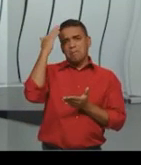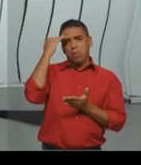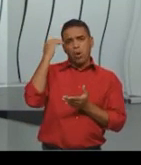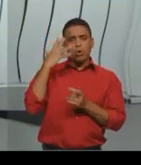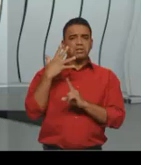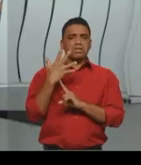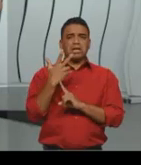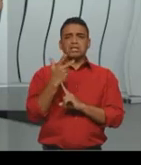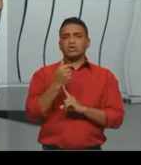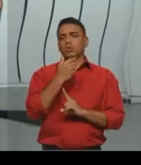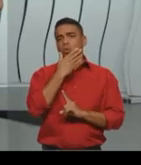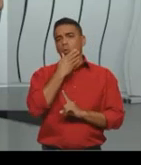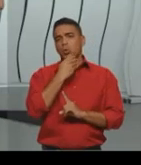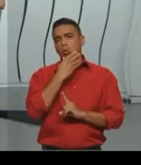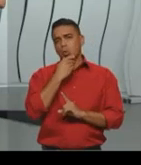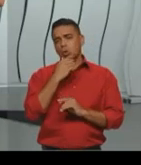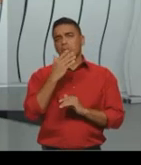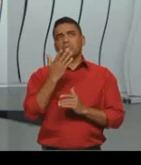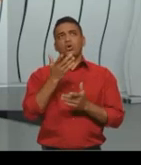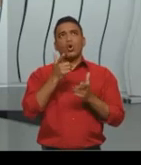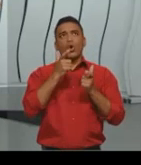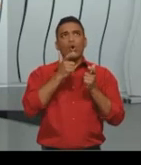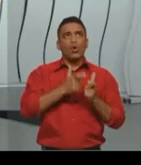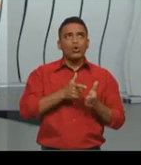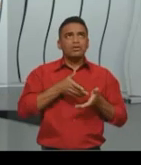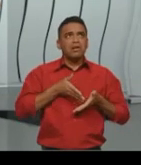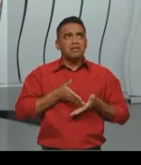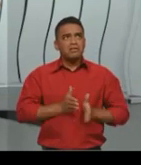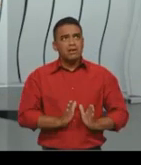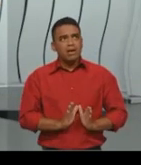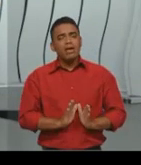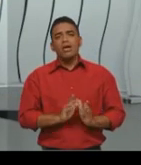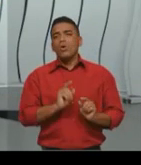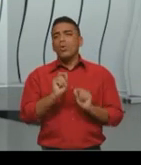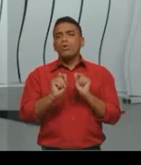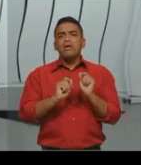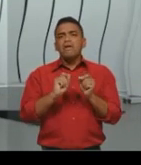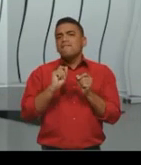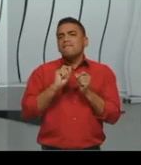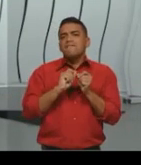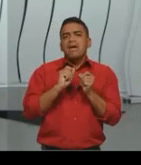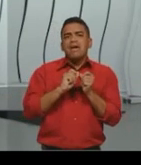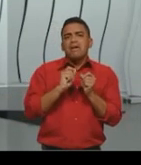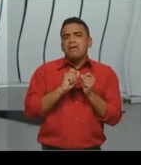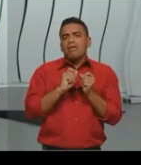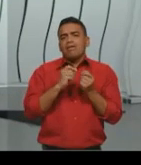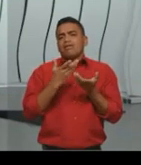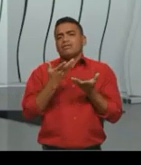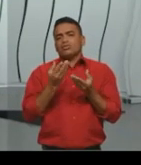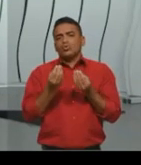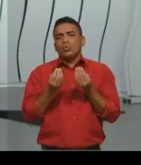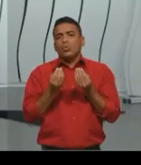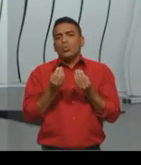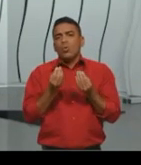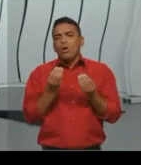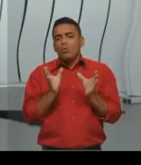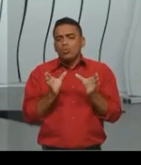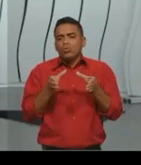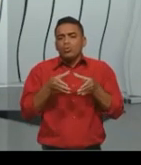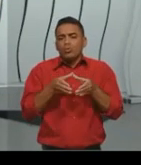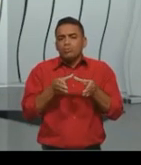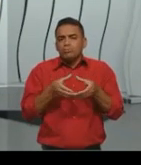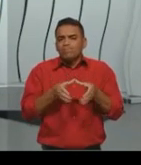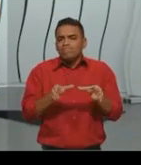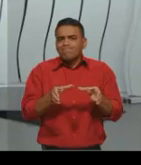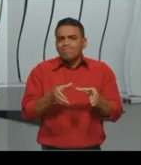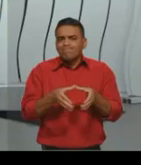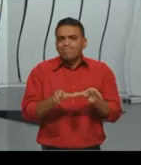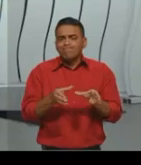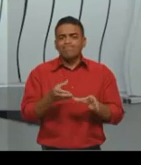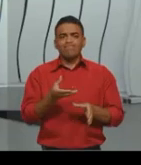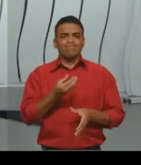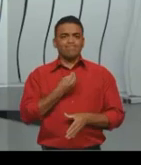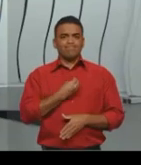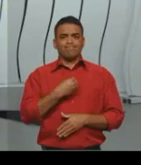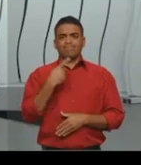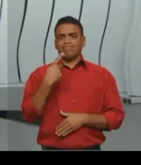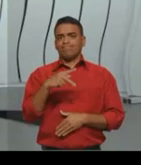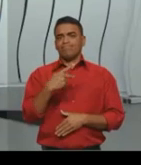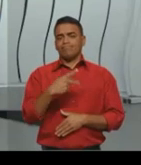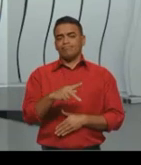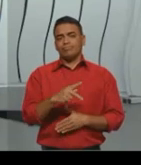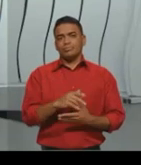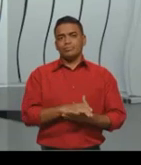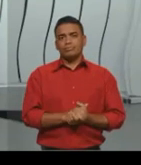da biografia. Onde nasceu, quais as obras dele, com quem que ele conviveu. Então, a gente pode